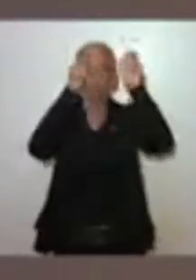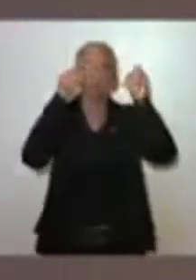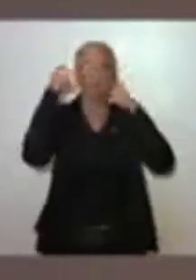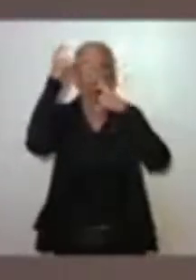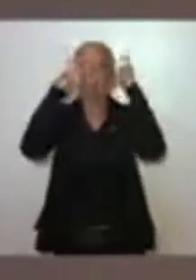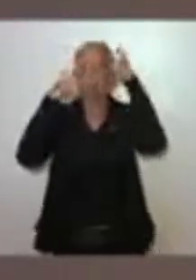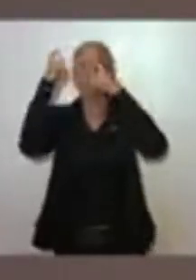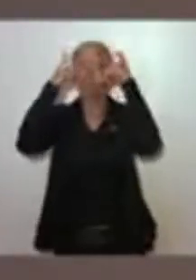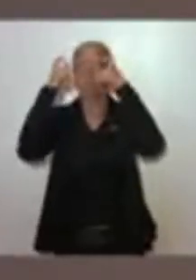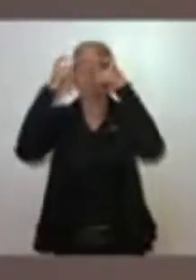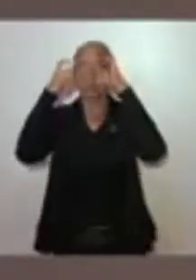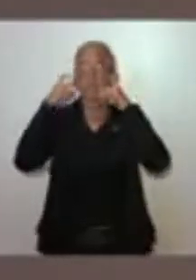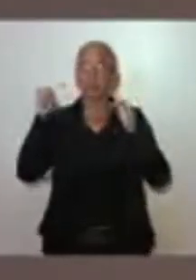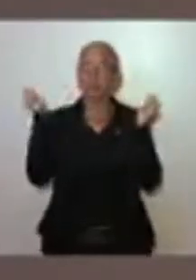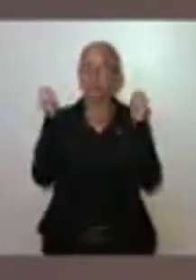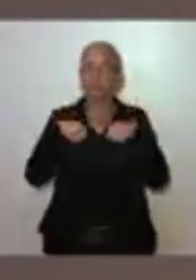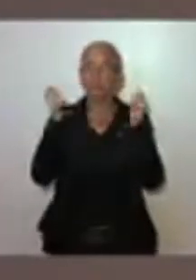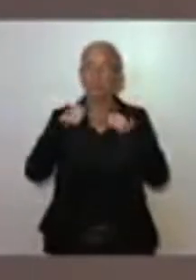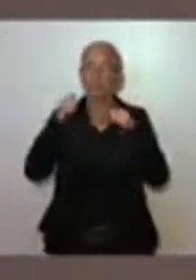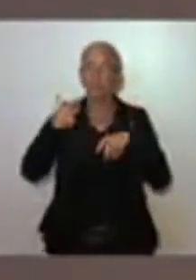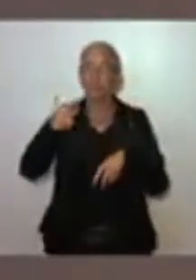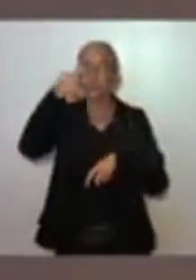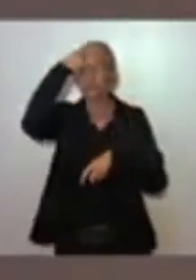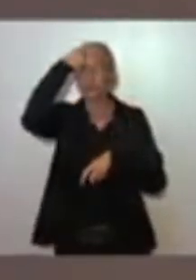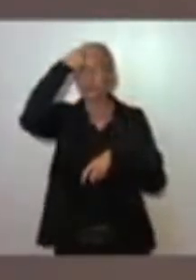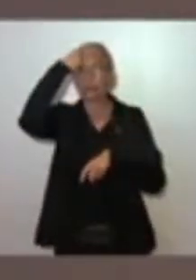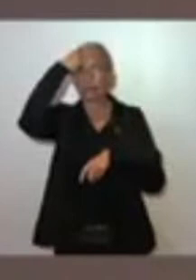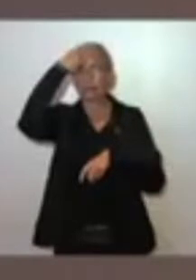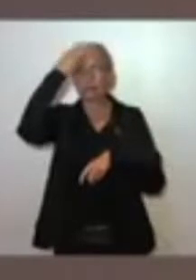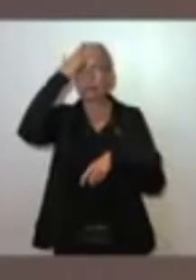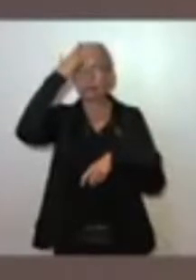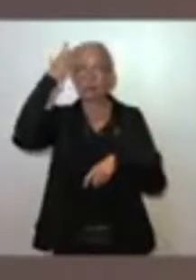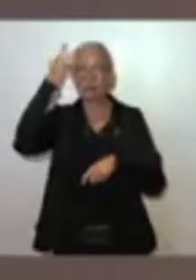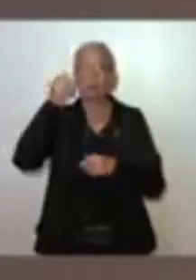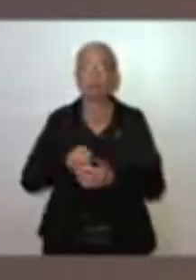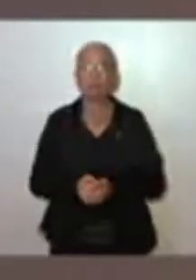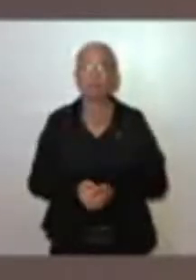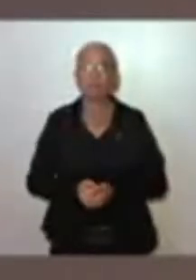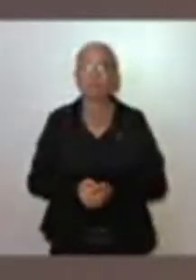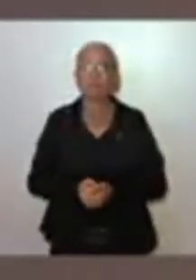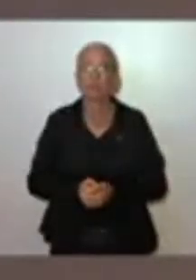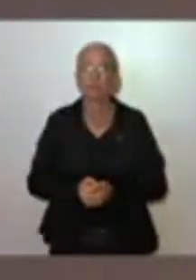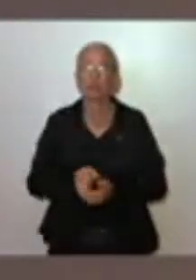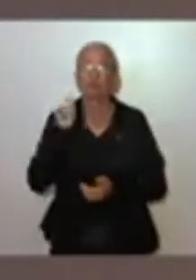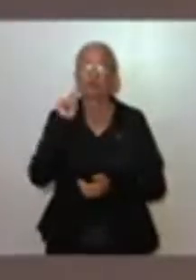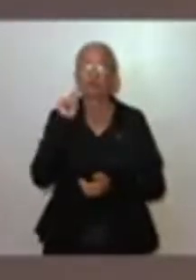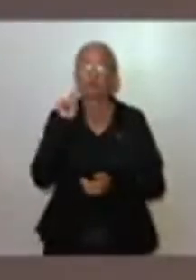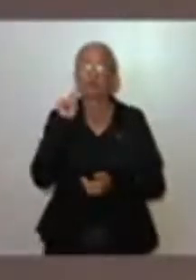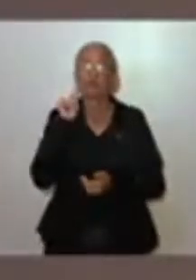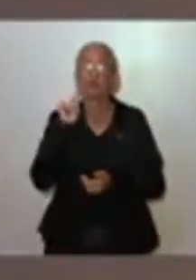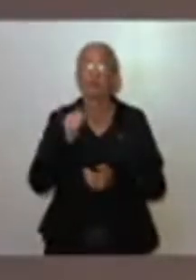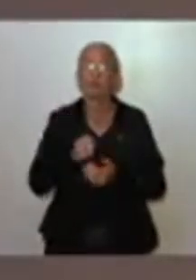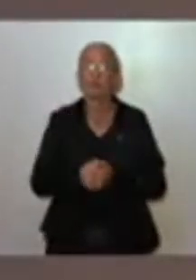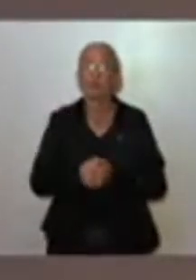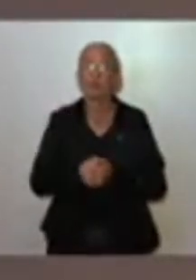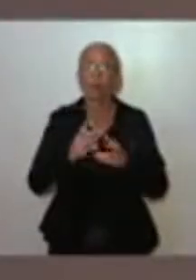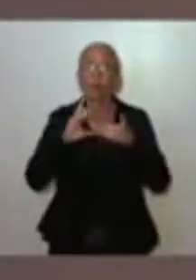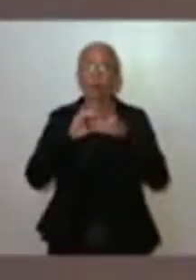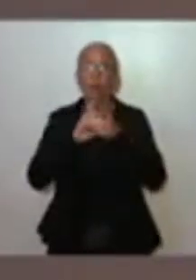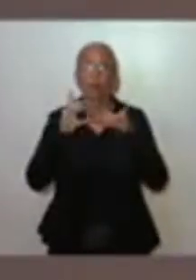que tem que estar na mente das pessoas conscientes o quê que é a